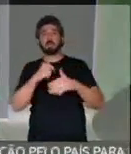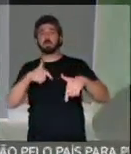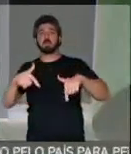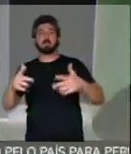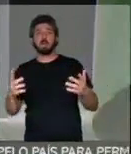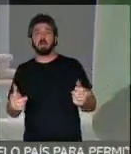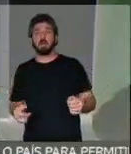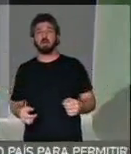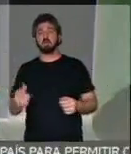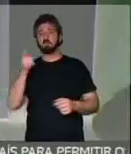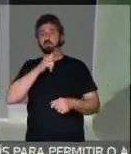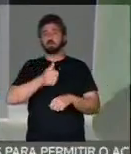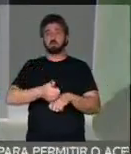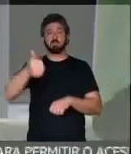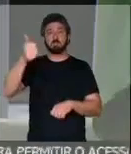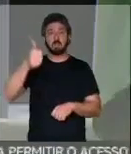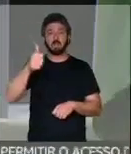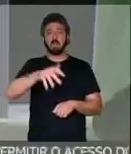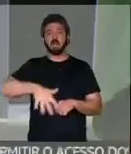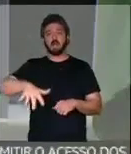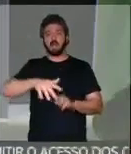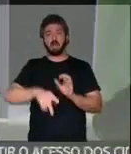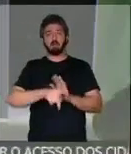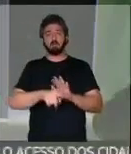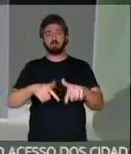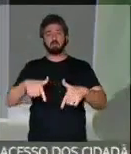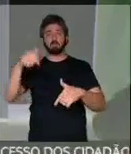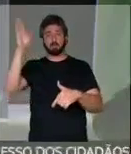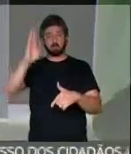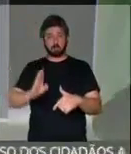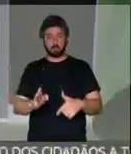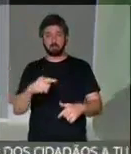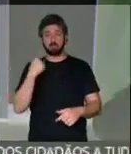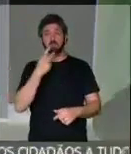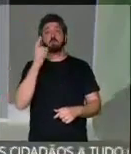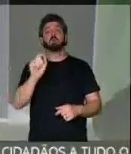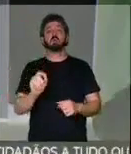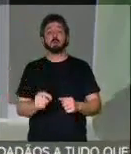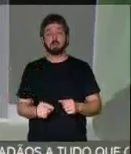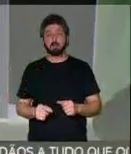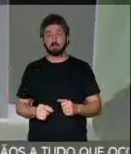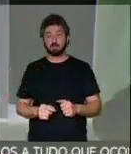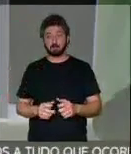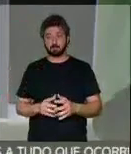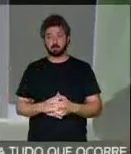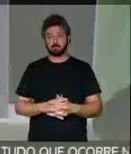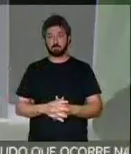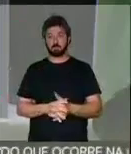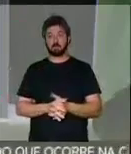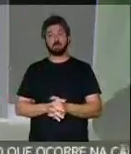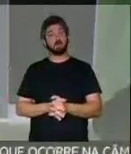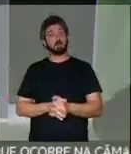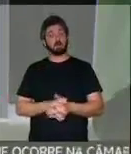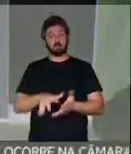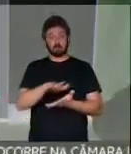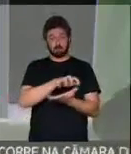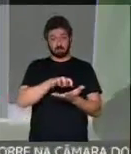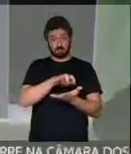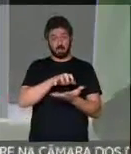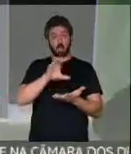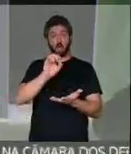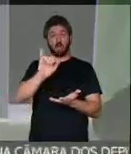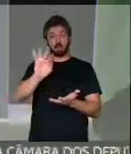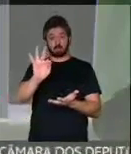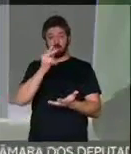empregos, para melhorar o panorama do trabalho no Brasil, nós dissemos, e aqui eu quero repetir, que dados da própria